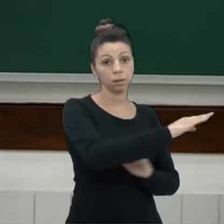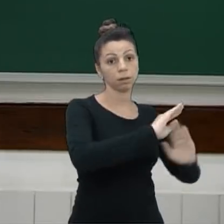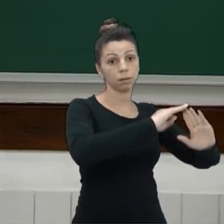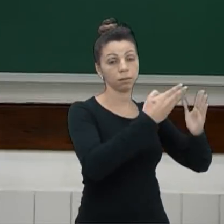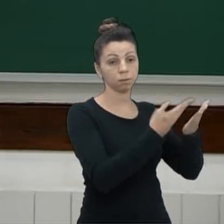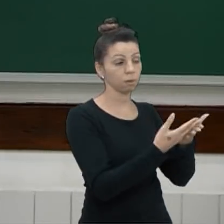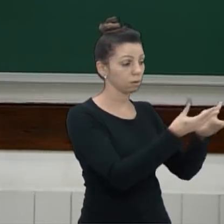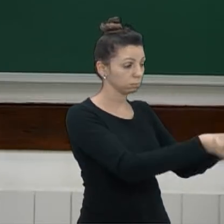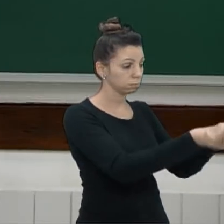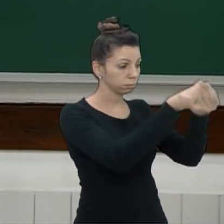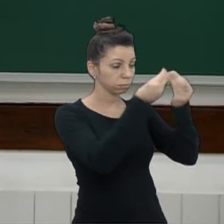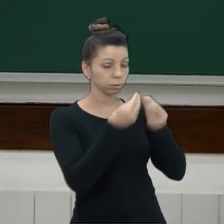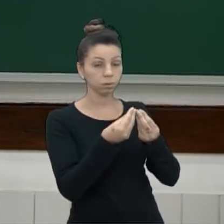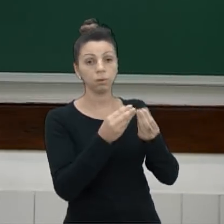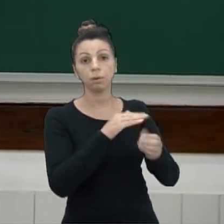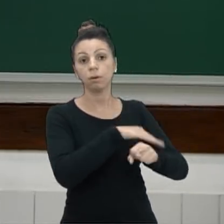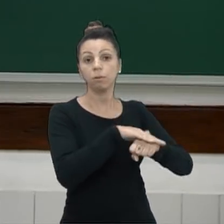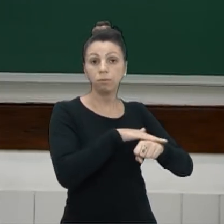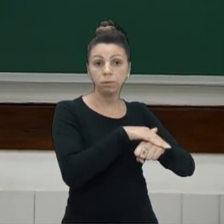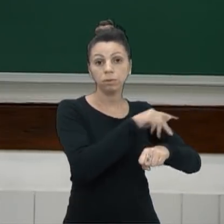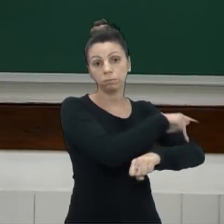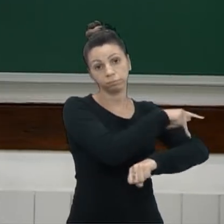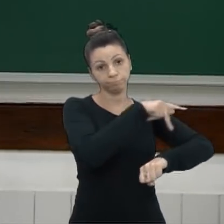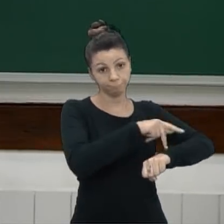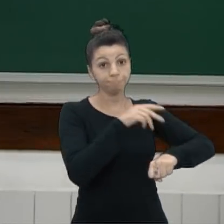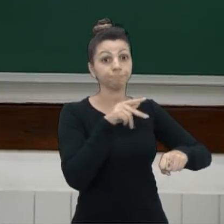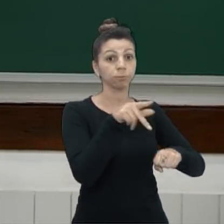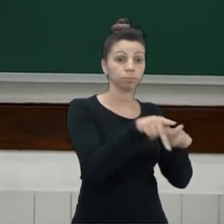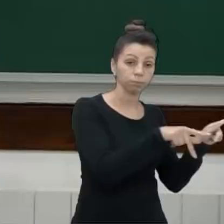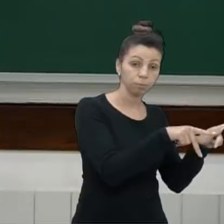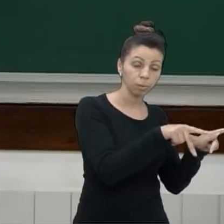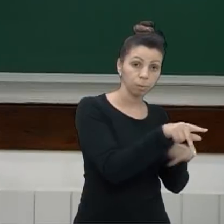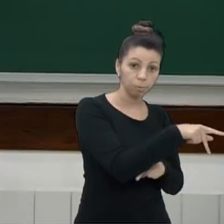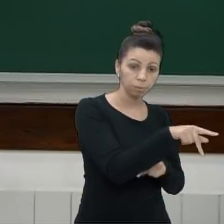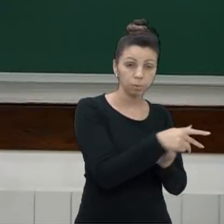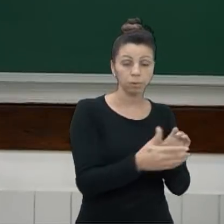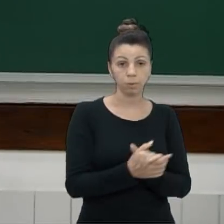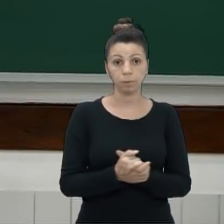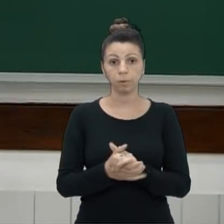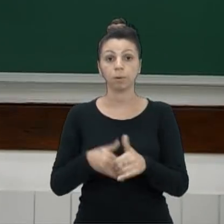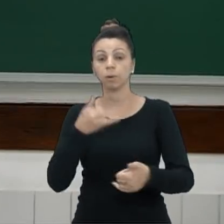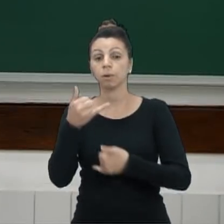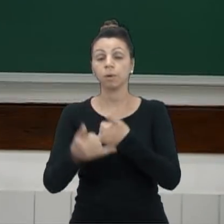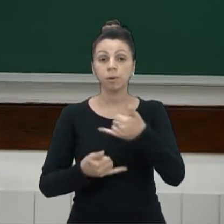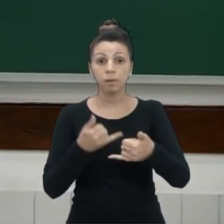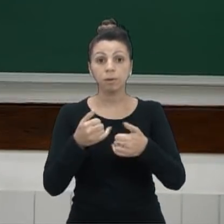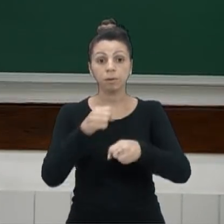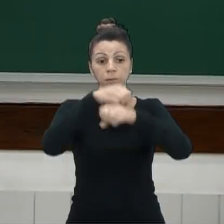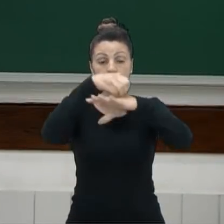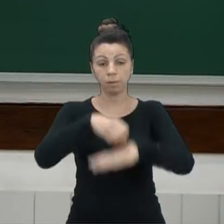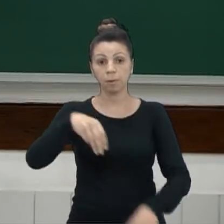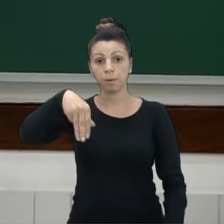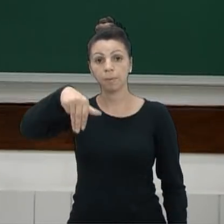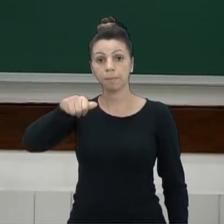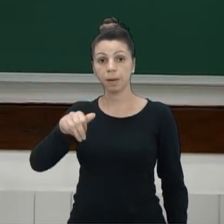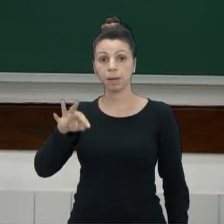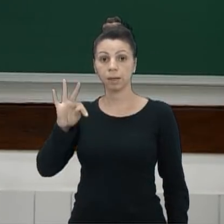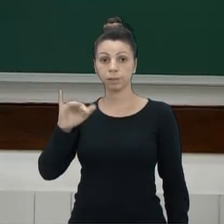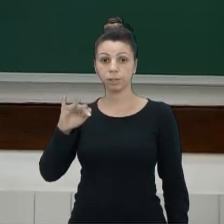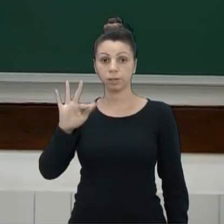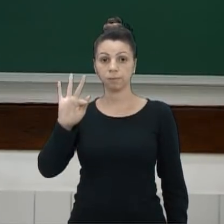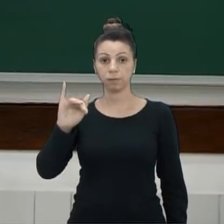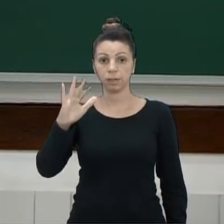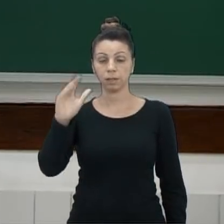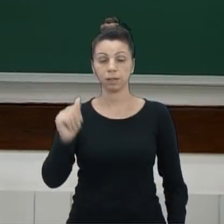com o professor, com o pedagogo. Também é importante lembrar, a gente usou o Matifique hoje. Abaixem as atividades dele, acessem ele e explorem